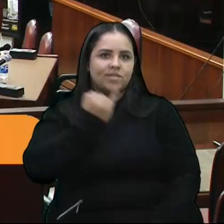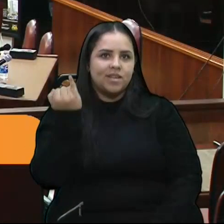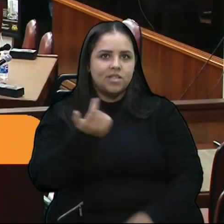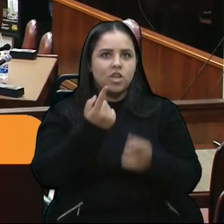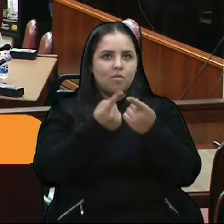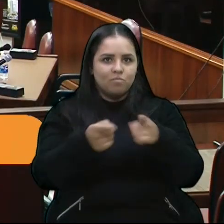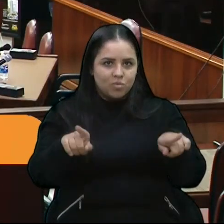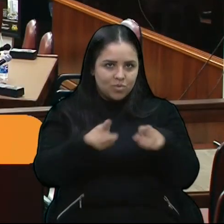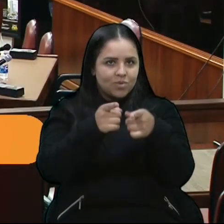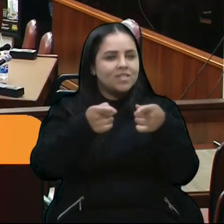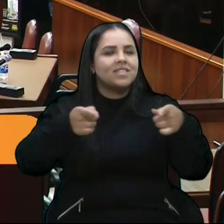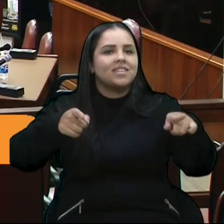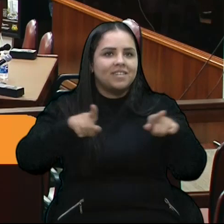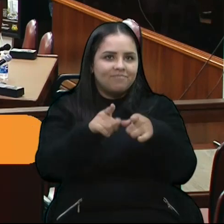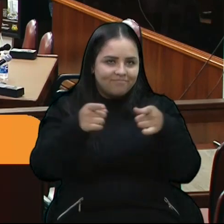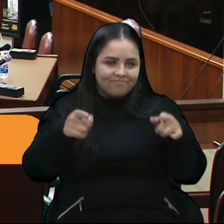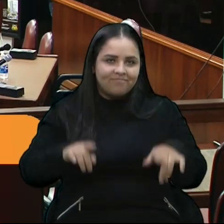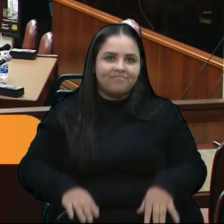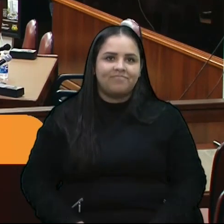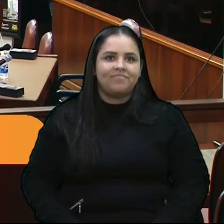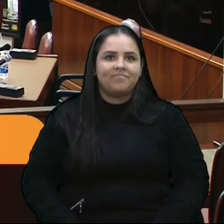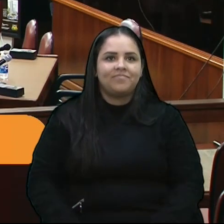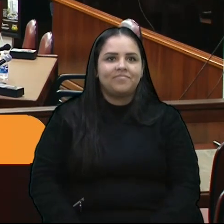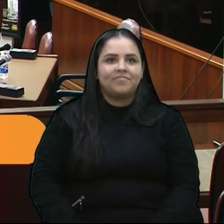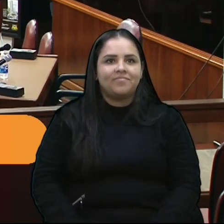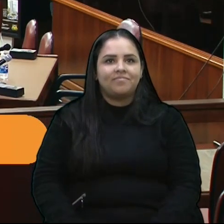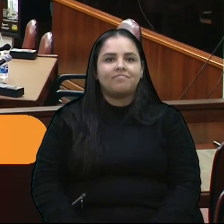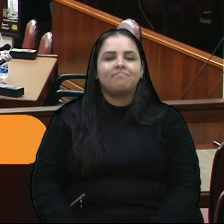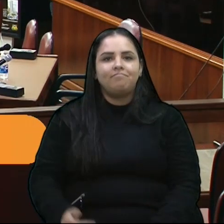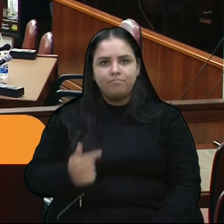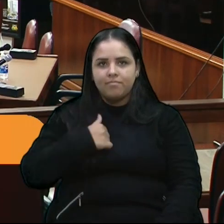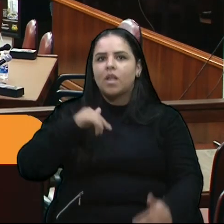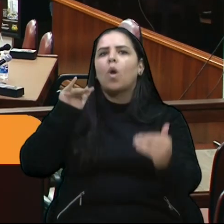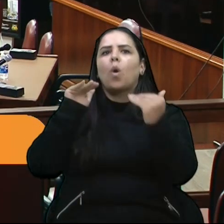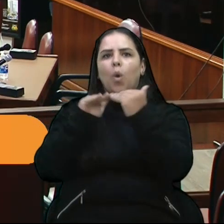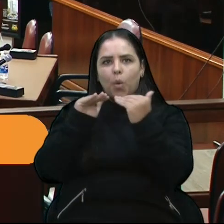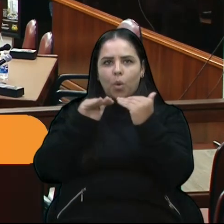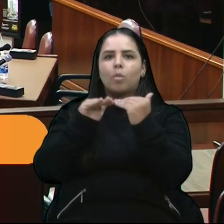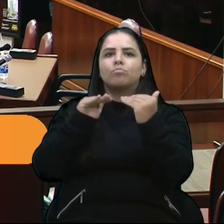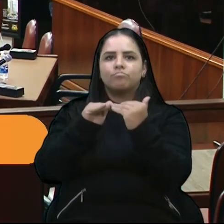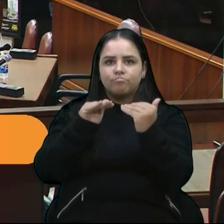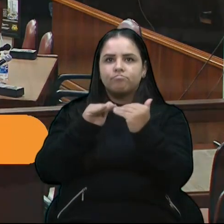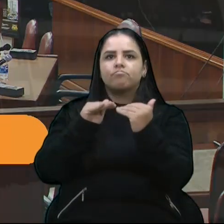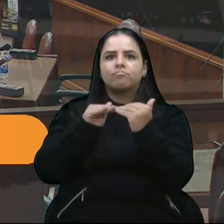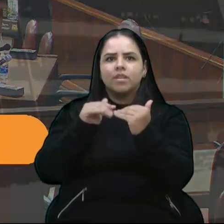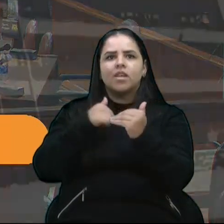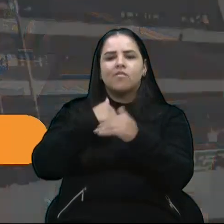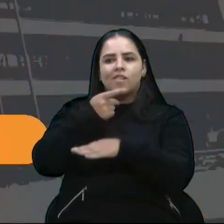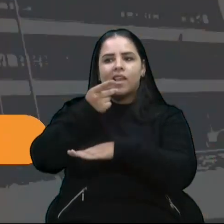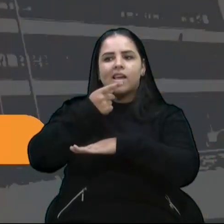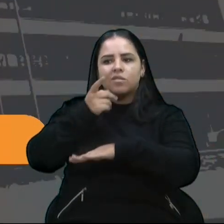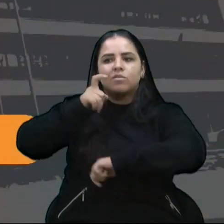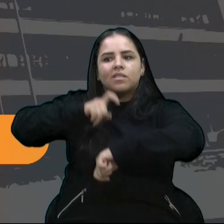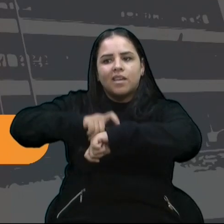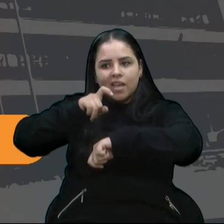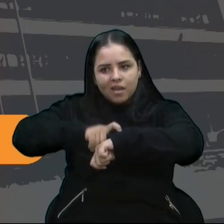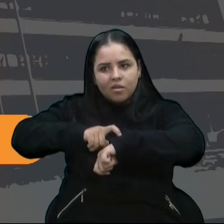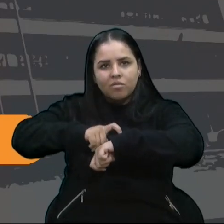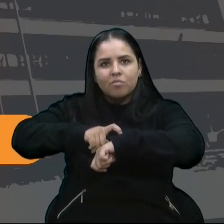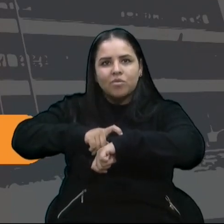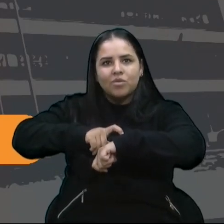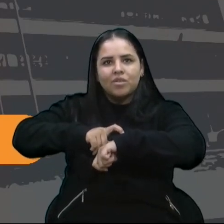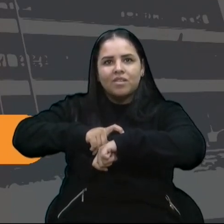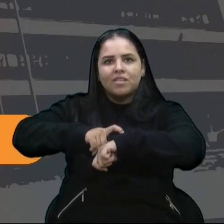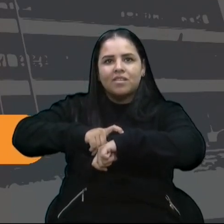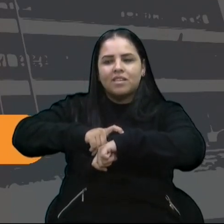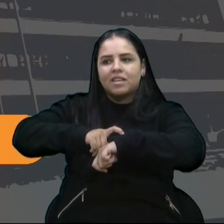a diferença numa cena. Concordo. Eu vou dizer uma coisa, Felipe, o momento, para mim, que é o